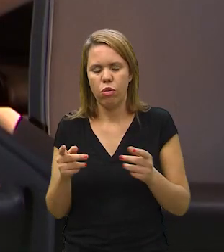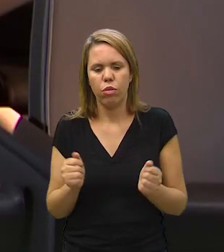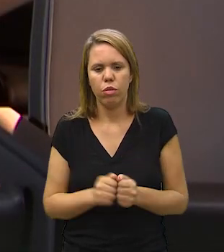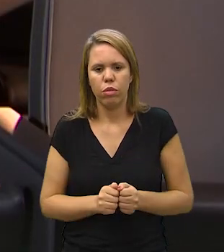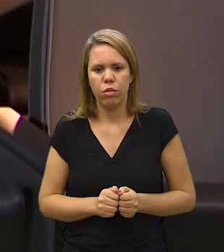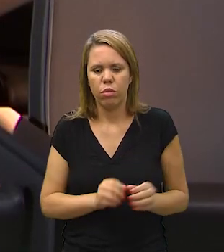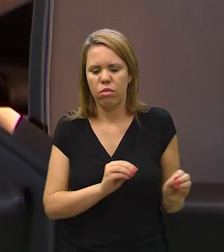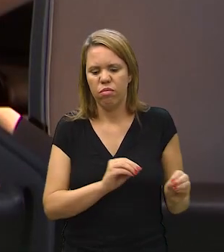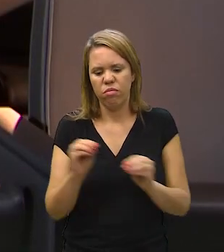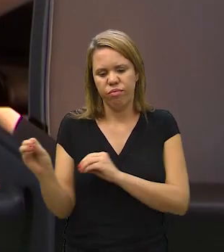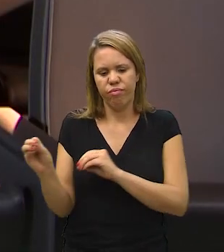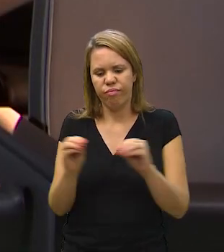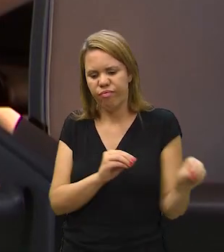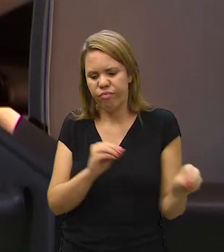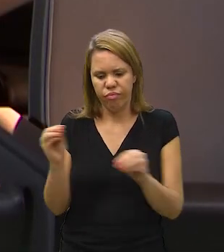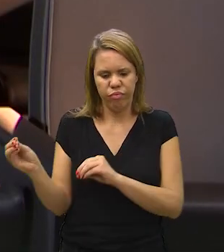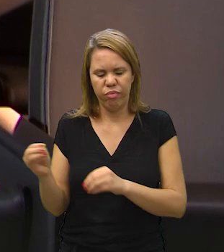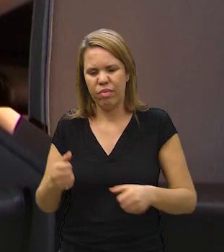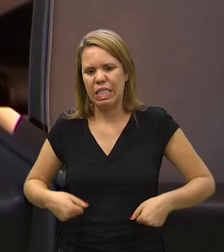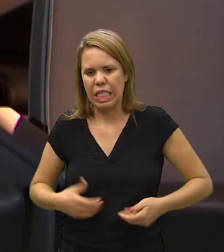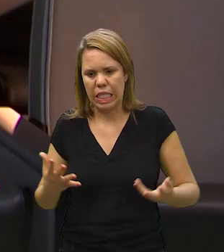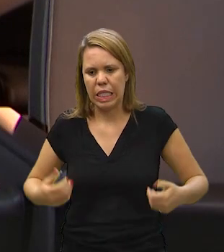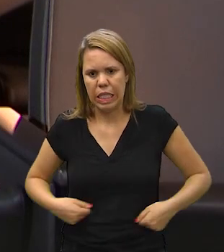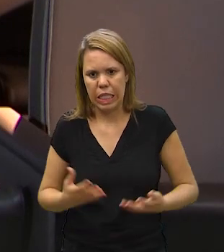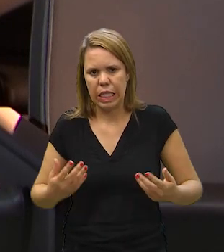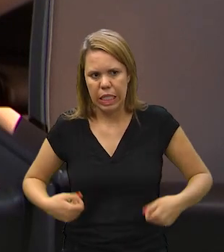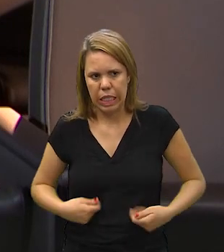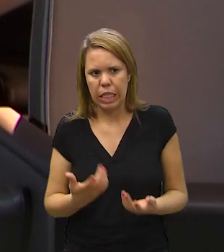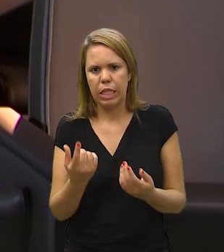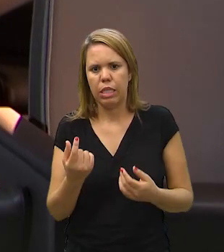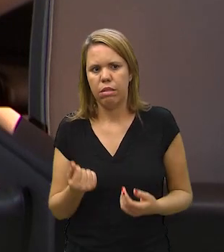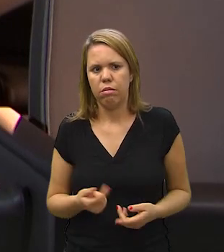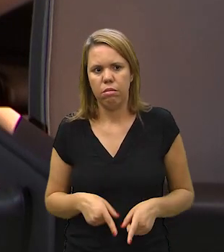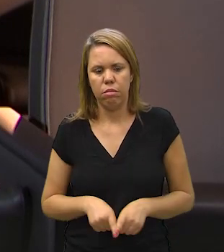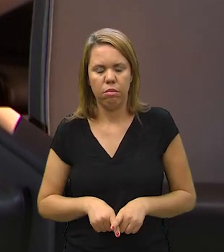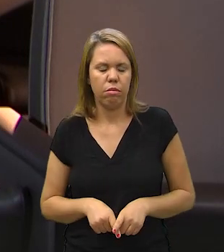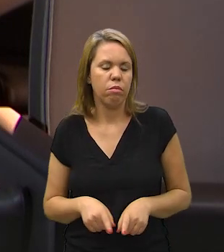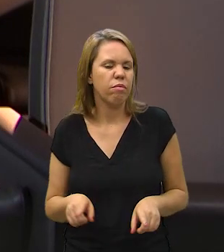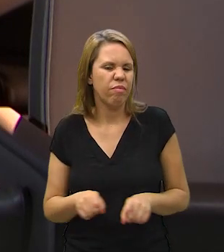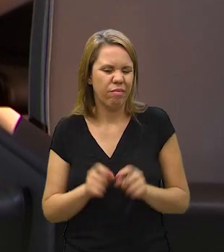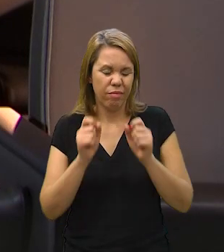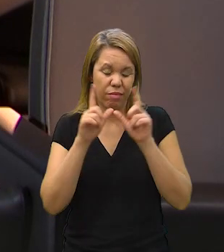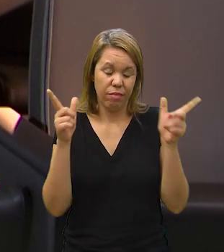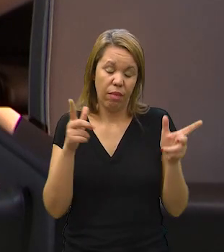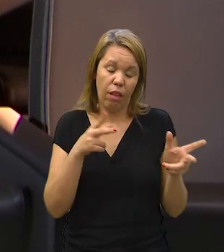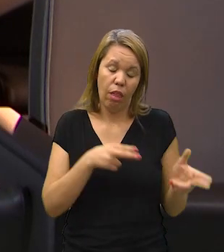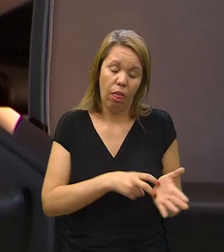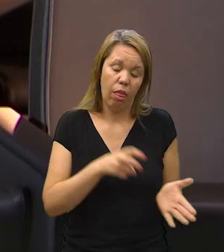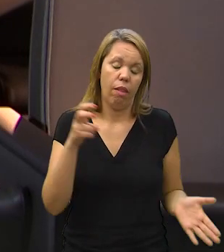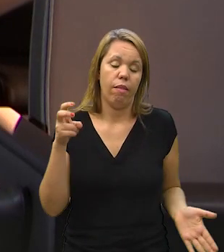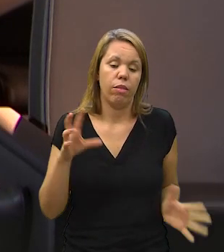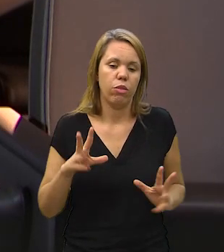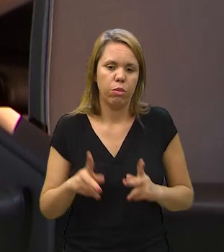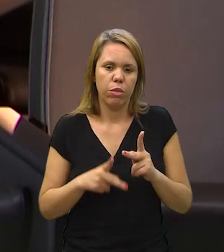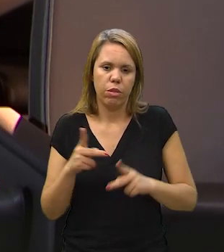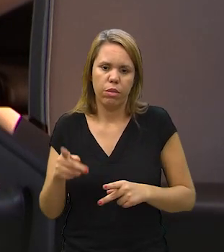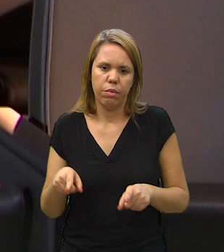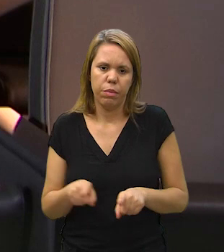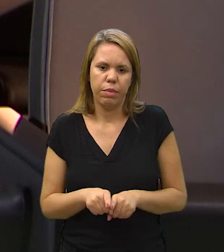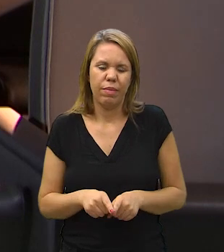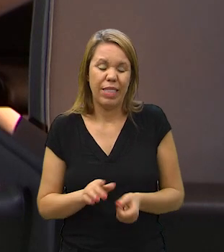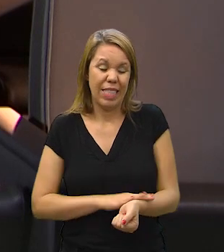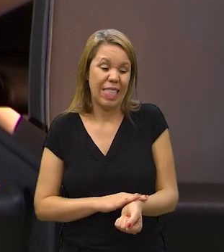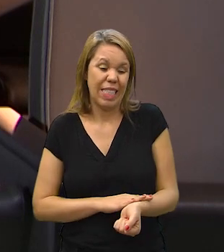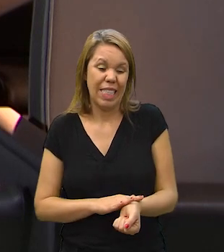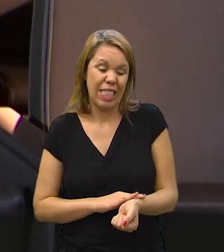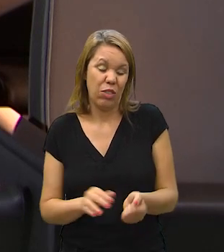esse deslocamento, assim. Porque gastou dinheiro, né, mais dinheiro, e também a gente tinha que acordar sempre mais cedo, todo mundo, aquele ambiente